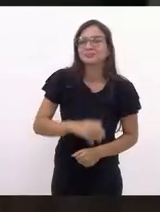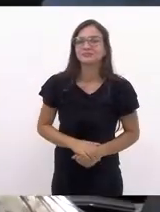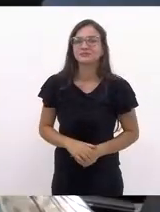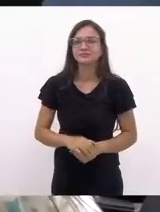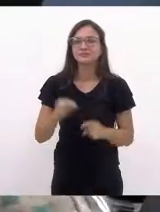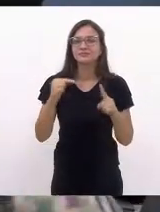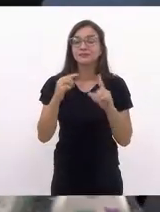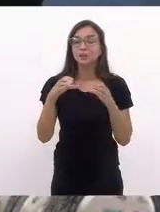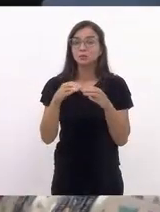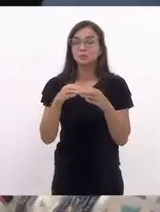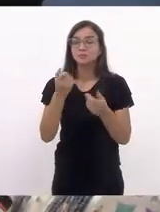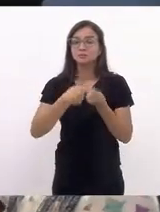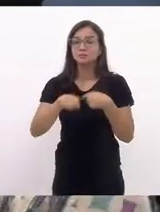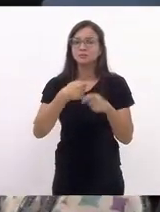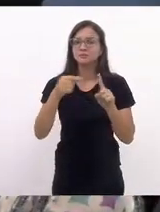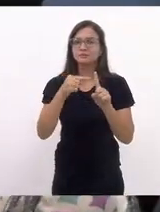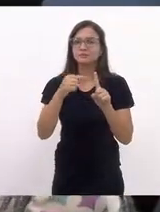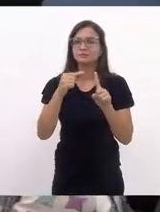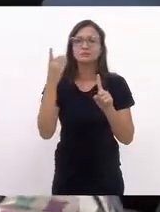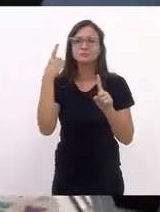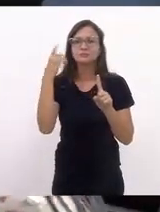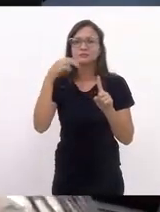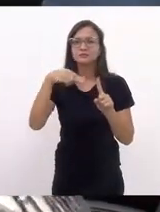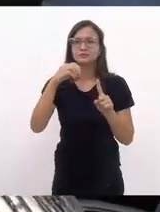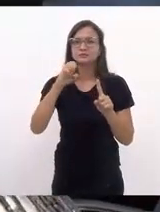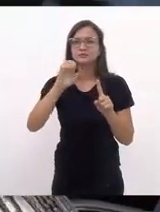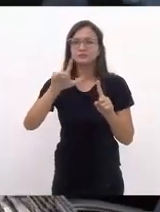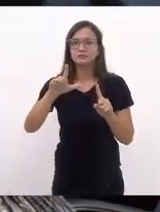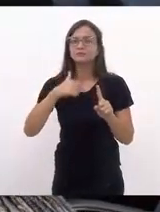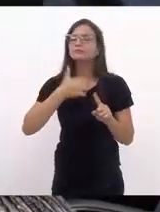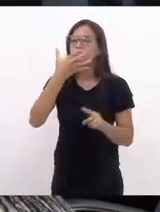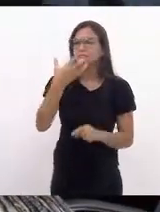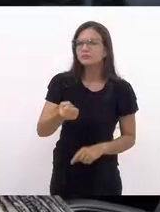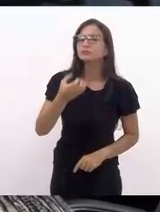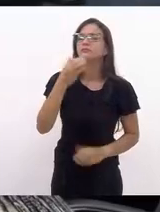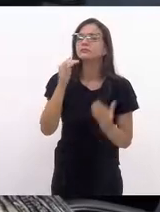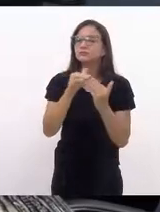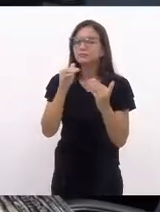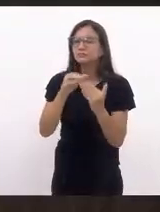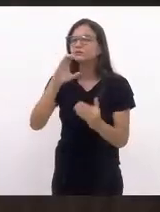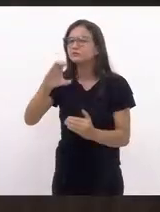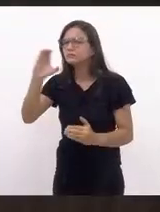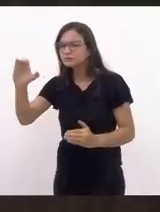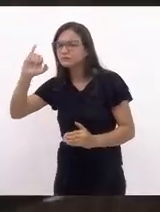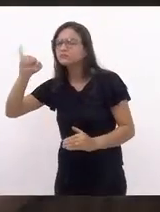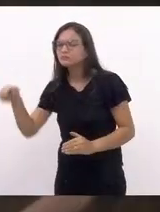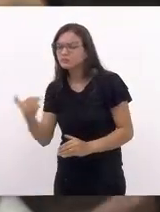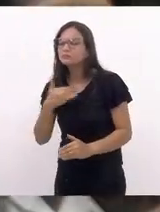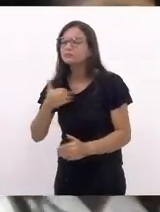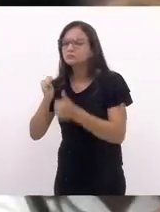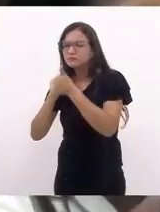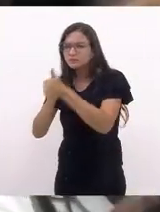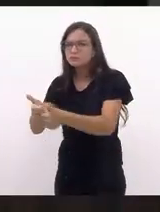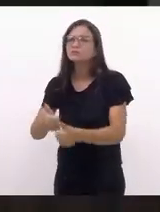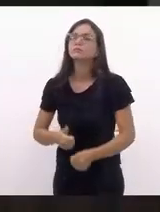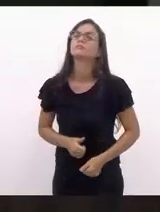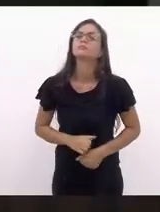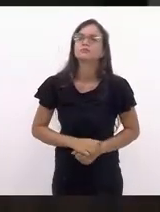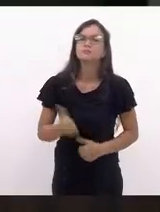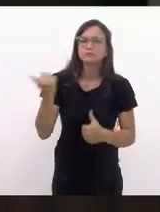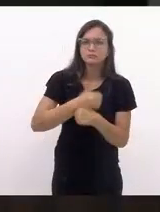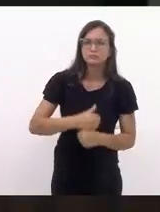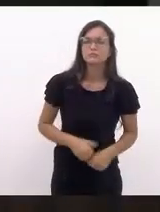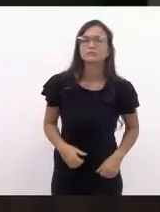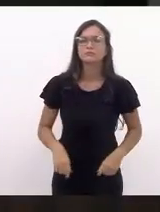de Carvalho o parecer favorável Presidente acompanho o parecer da ccj o substantivo a necessidade de